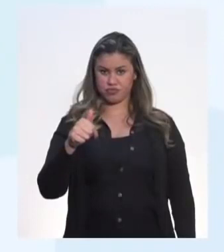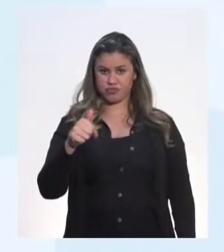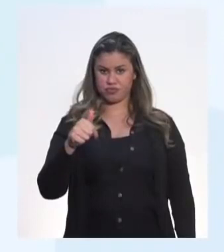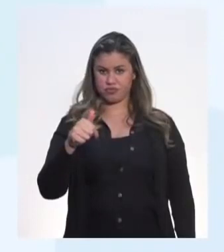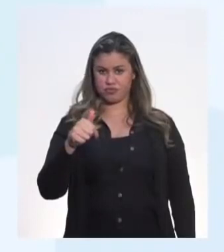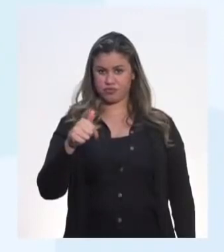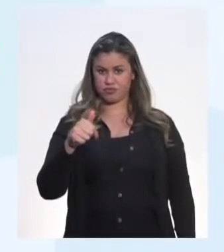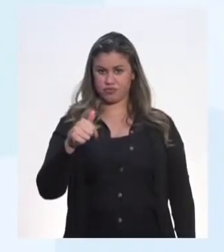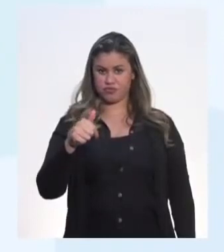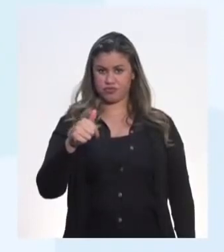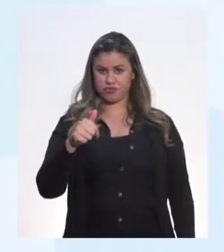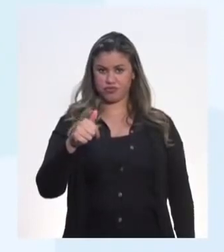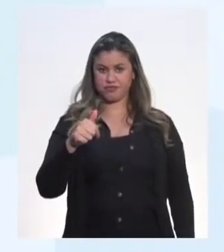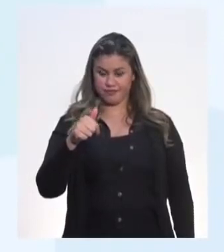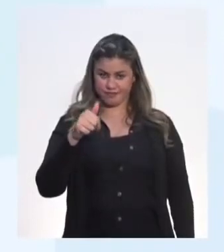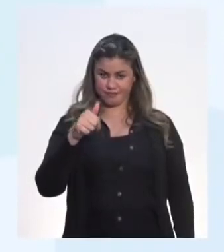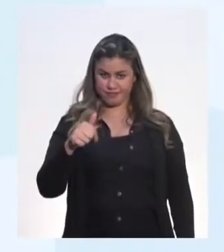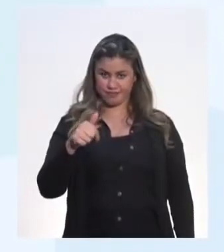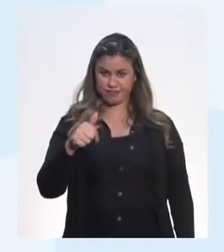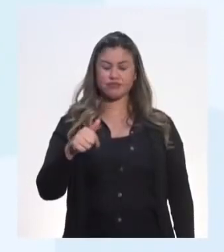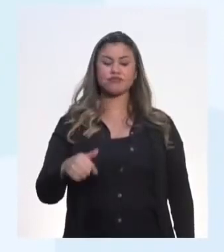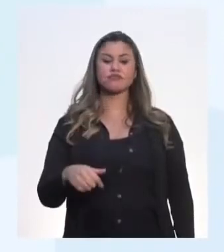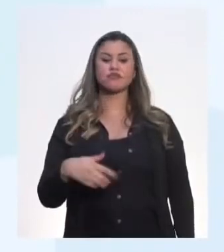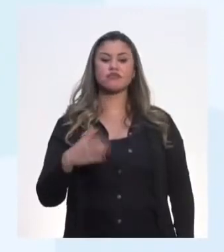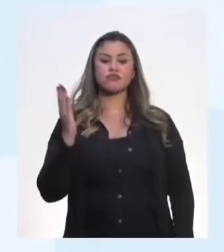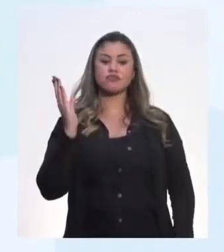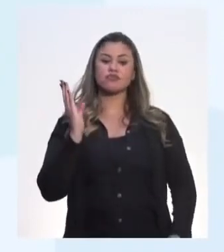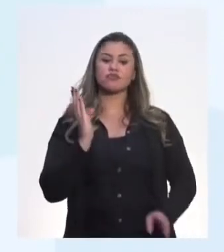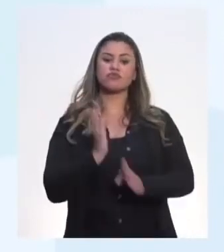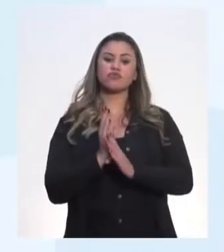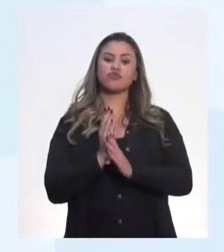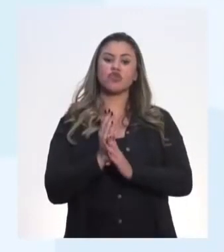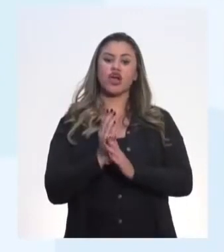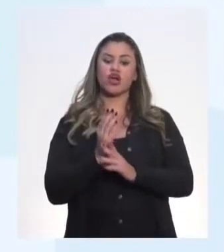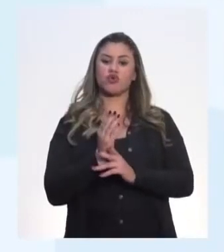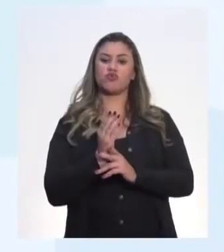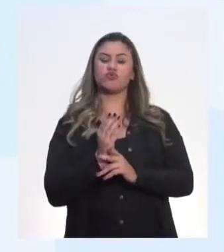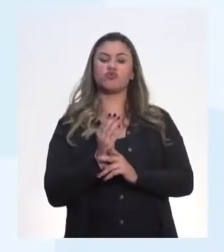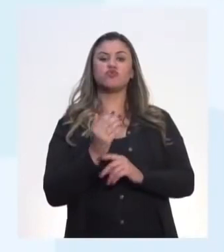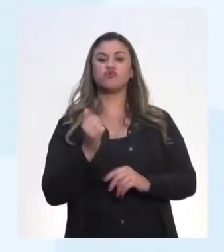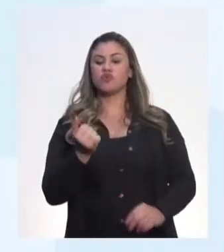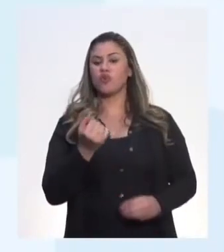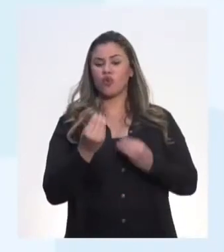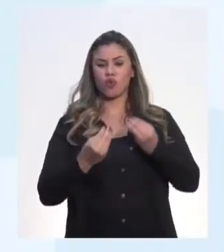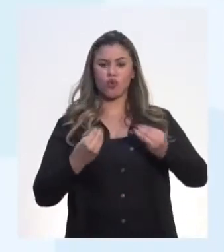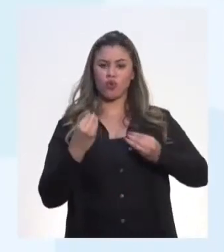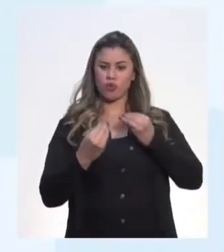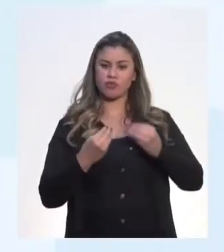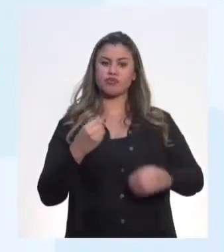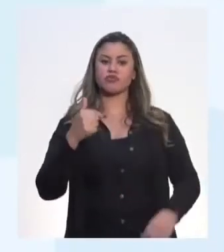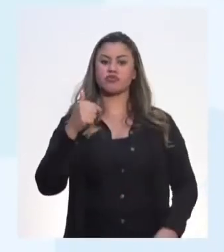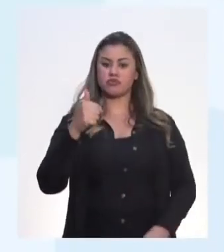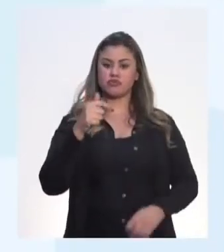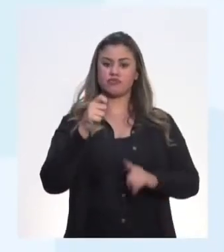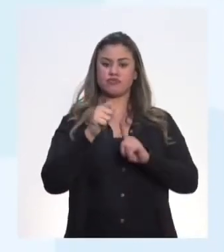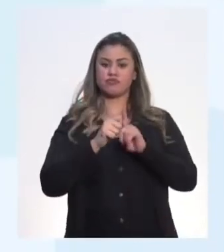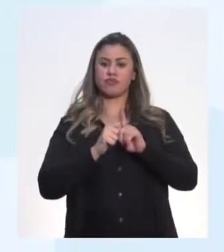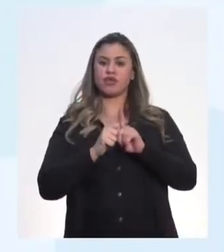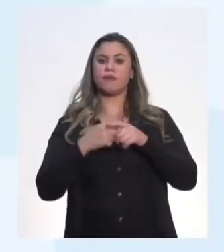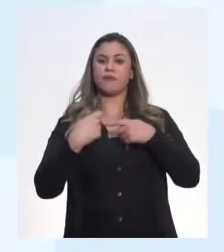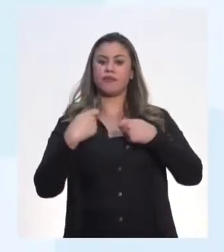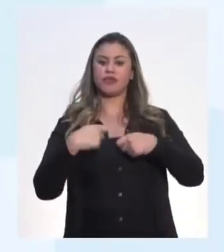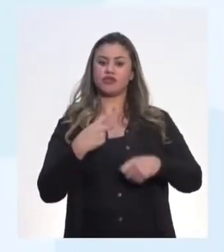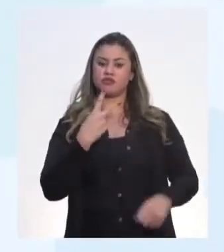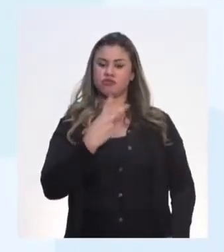sete meses então pra eu descobrir a economia dela nesse sete meses que que eu vou fazer